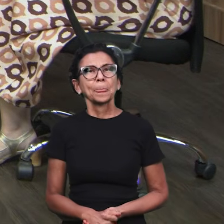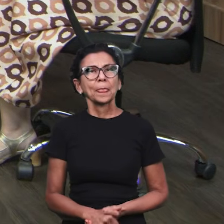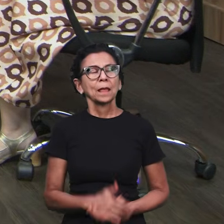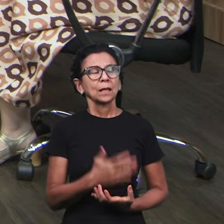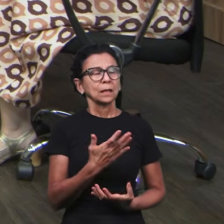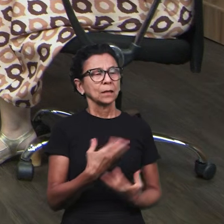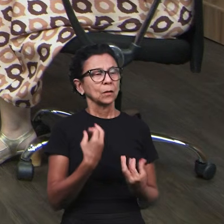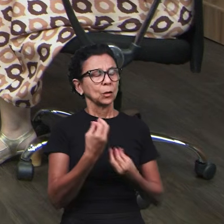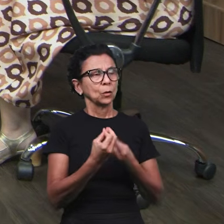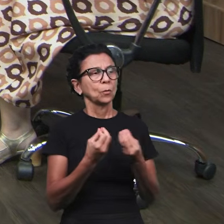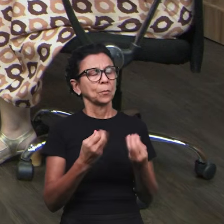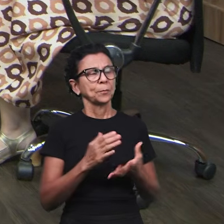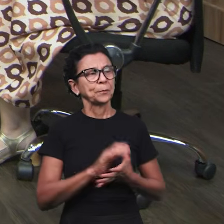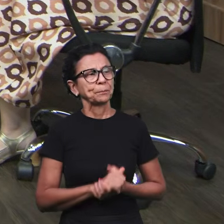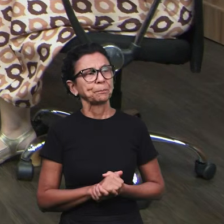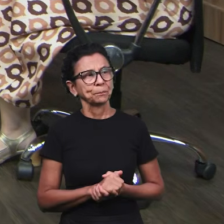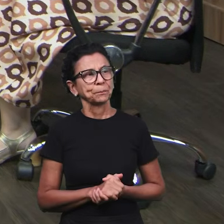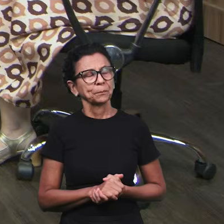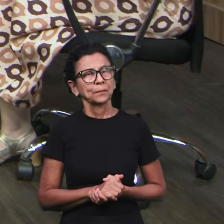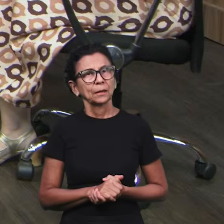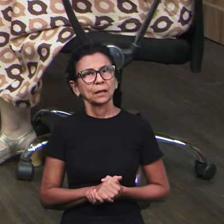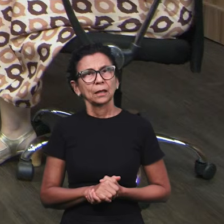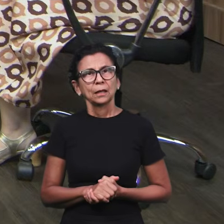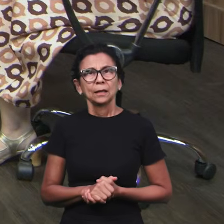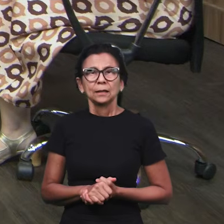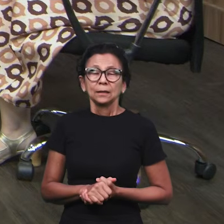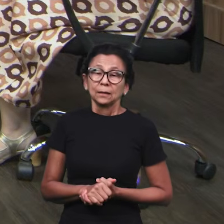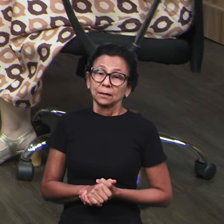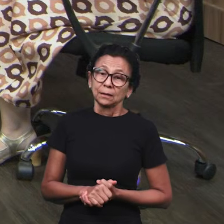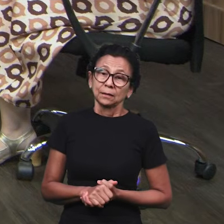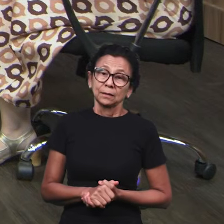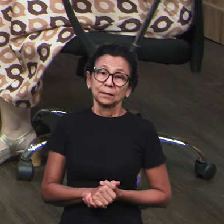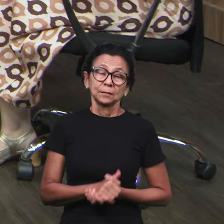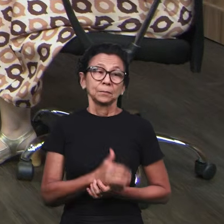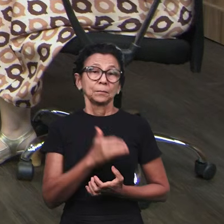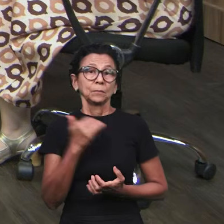dessa situação toda? Olha, Faé,